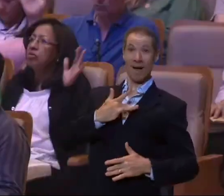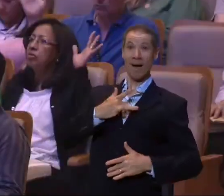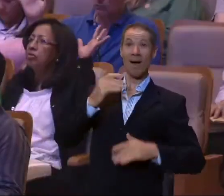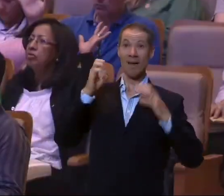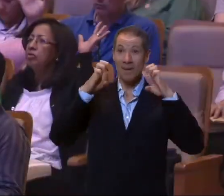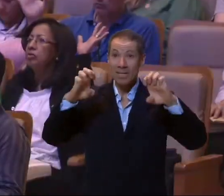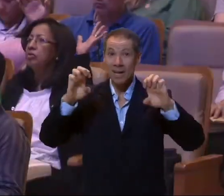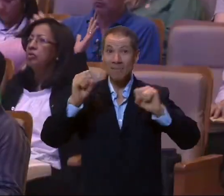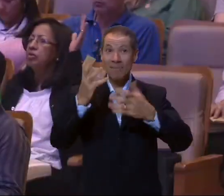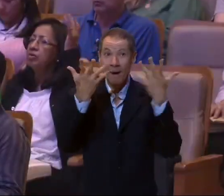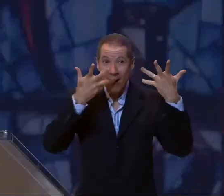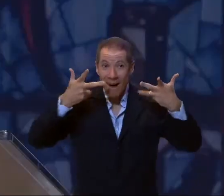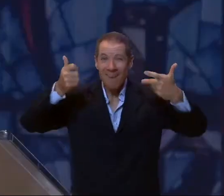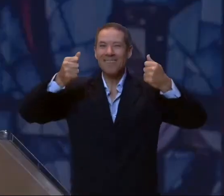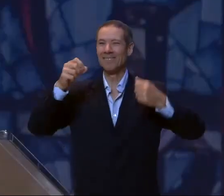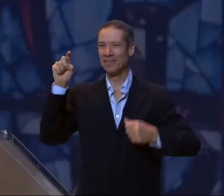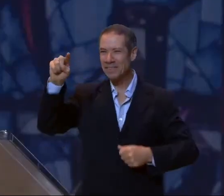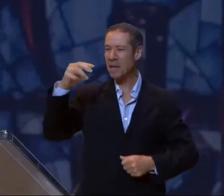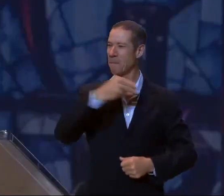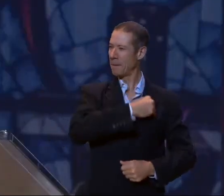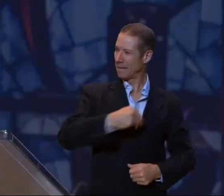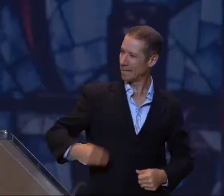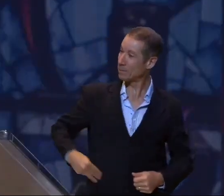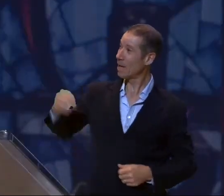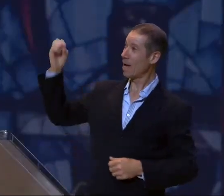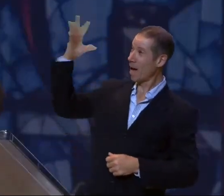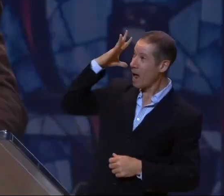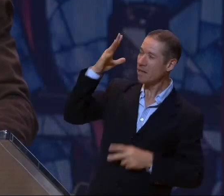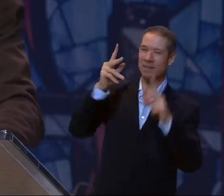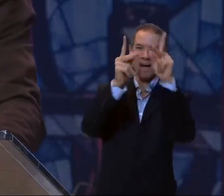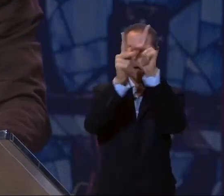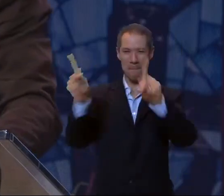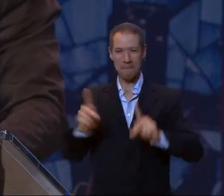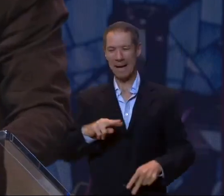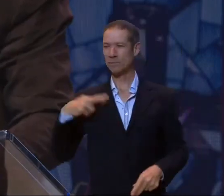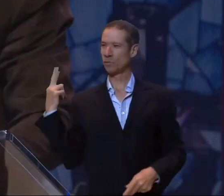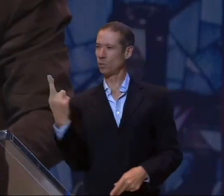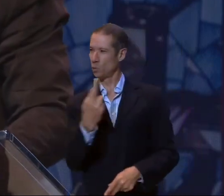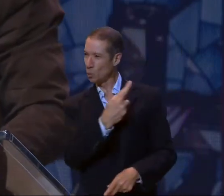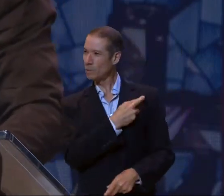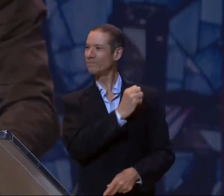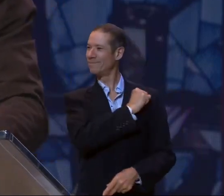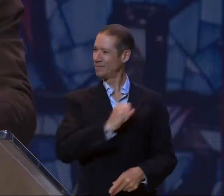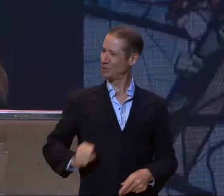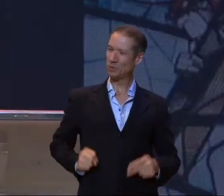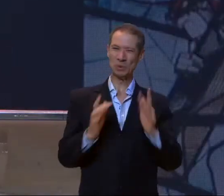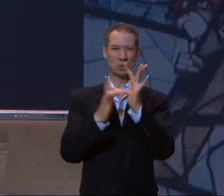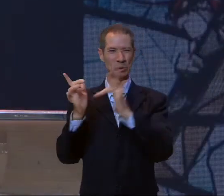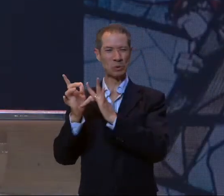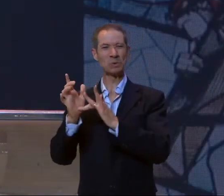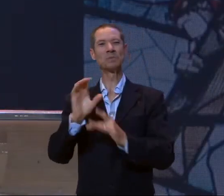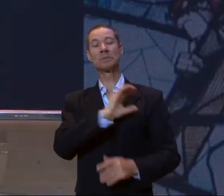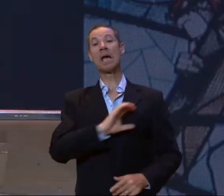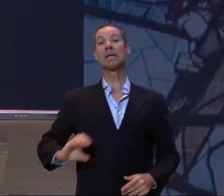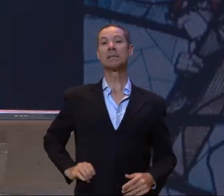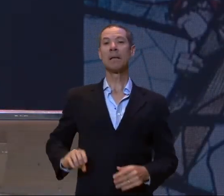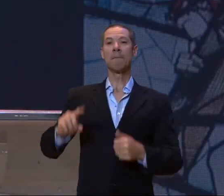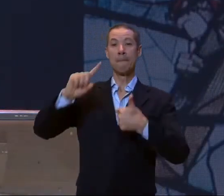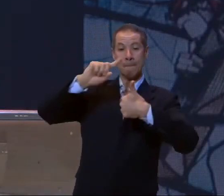maravilhoso? Você é o ministro da graça e da paz do nosso Senhor Jesus Cristo. Em primeiro lugar,